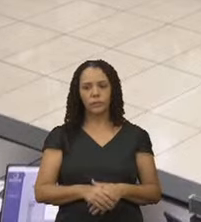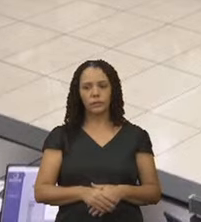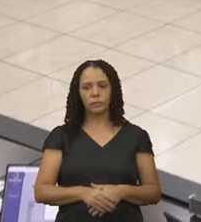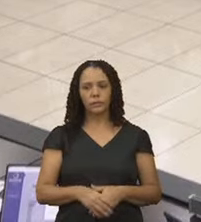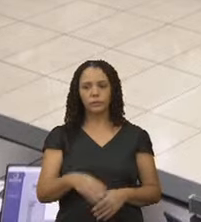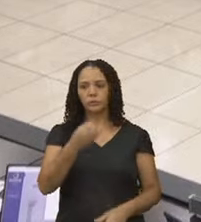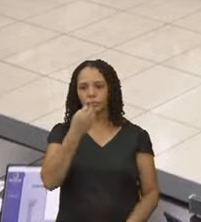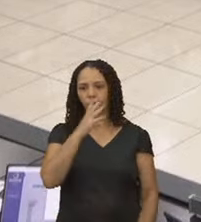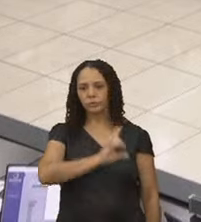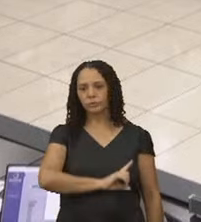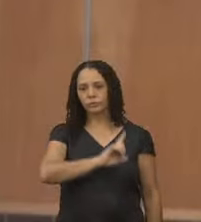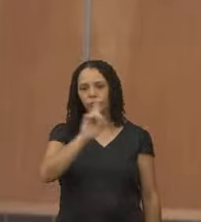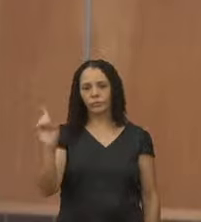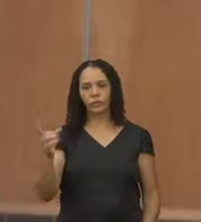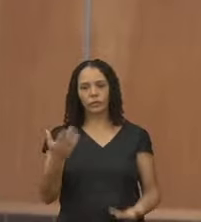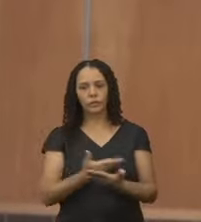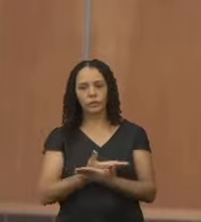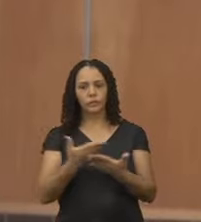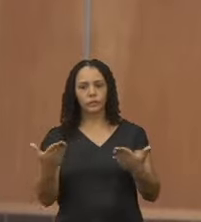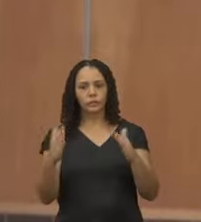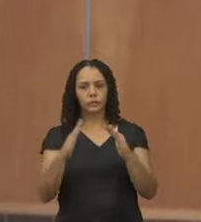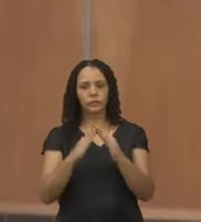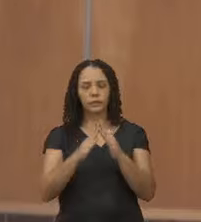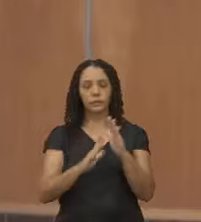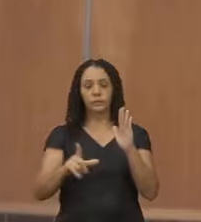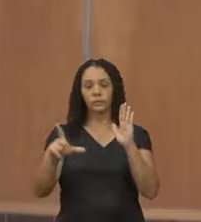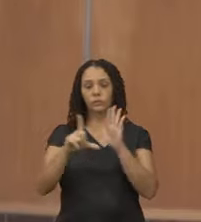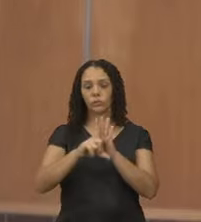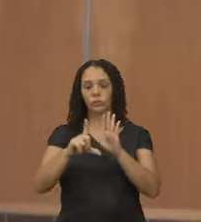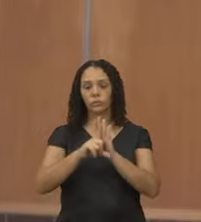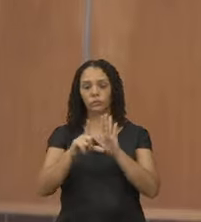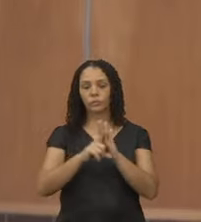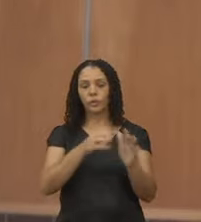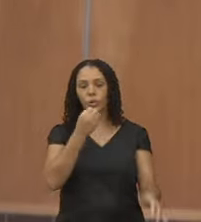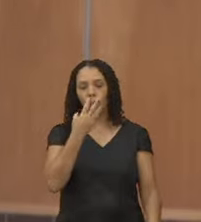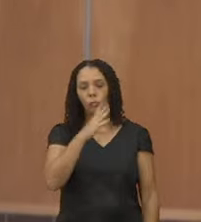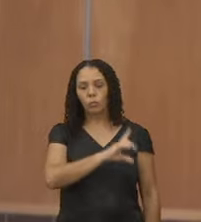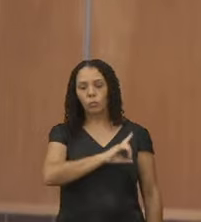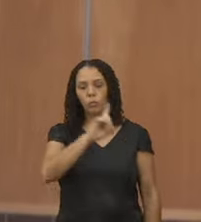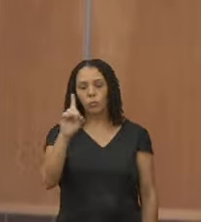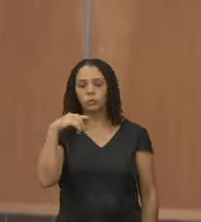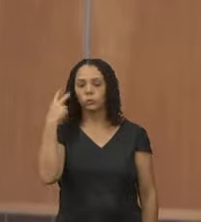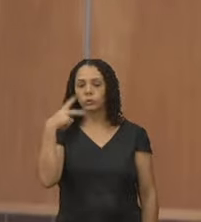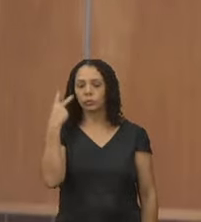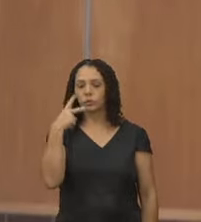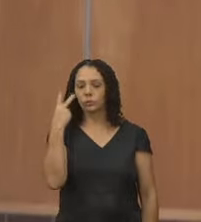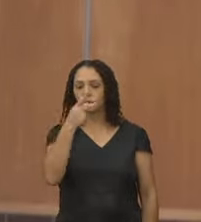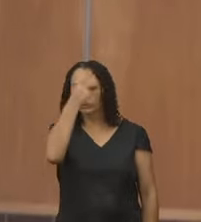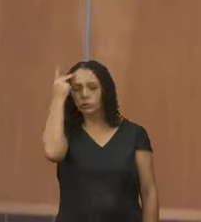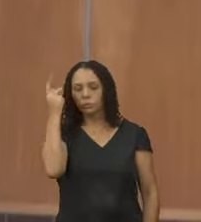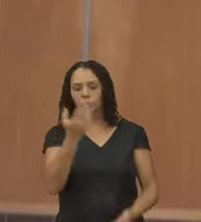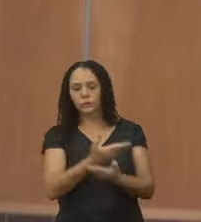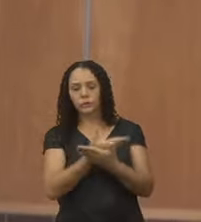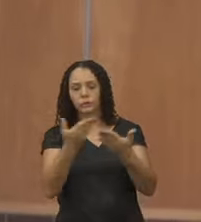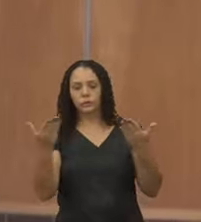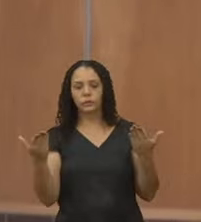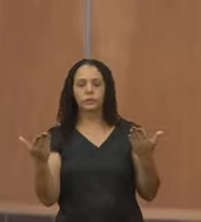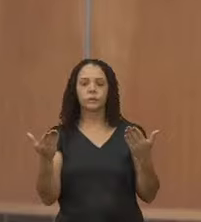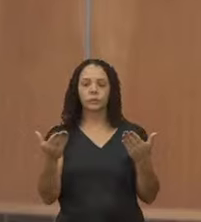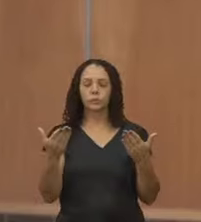Bom dia a todos nessa Casa de Leis. Bom dia aos vereadores, bom dia ao pessoal aí